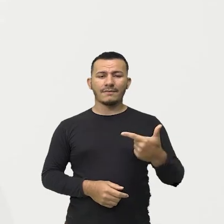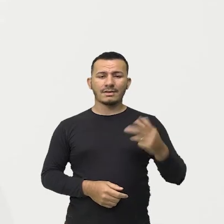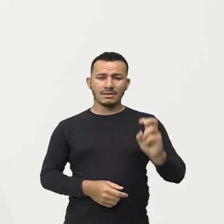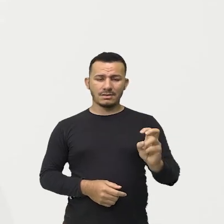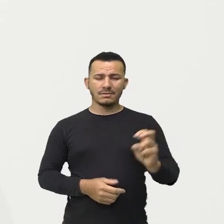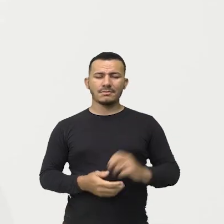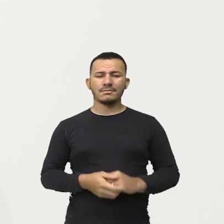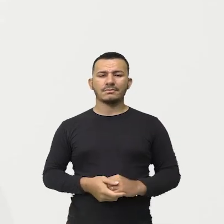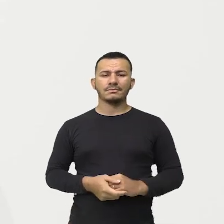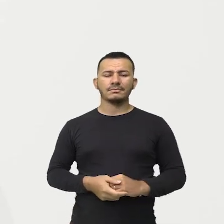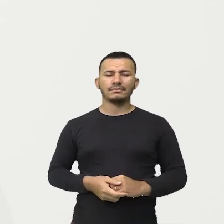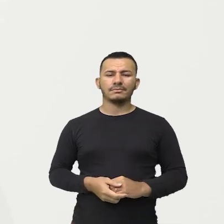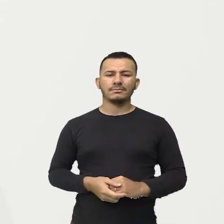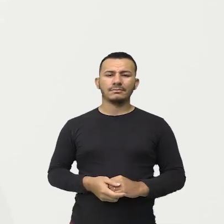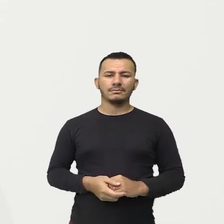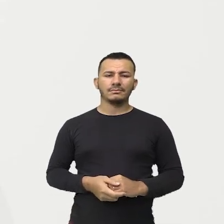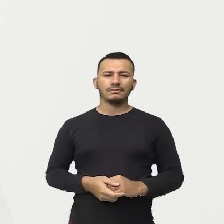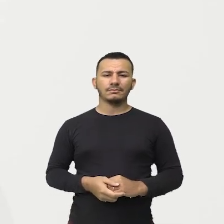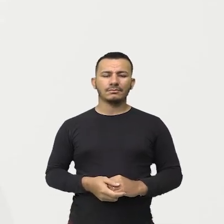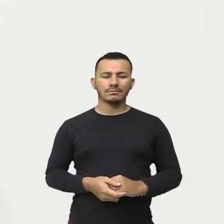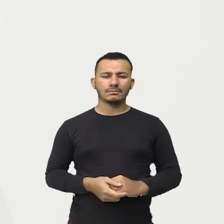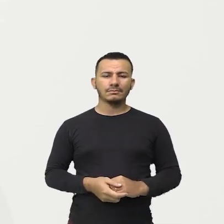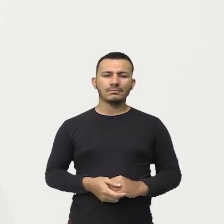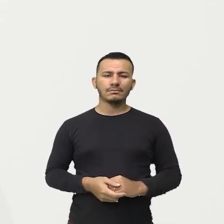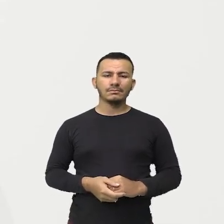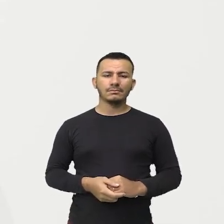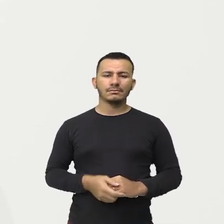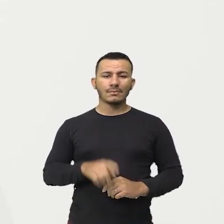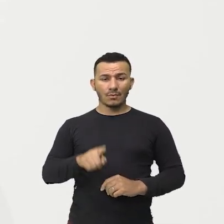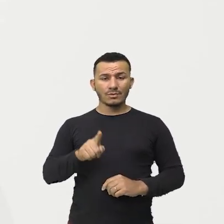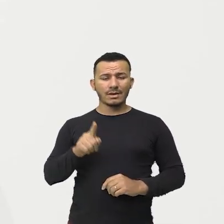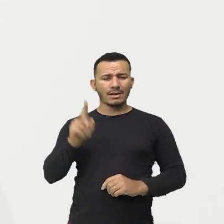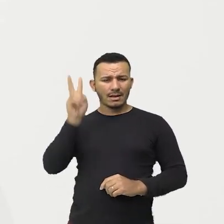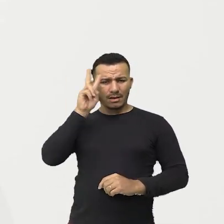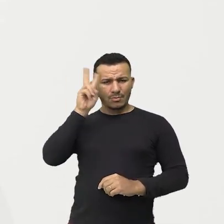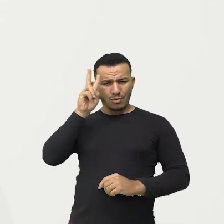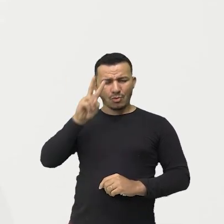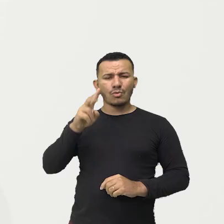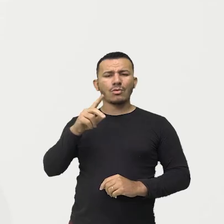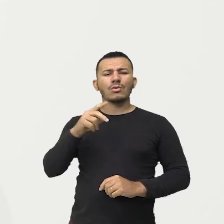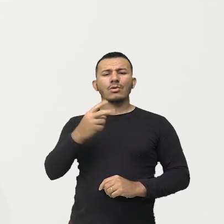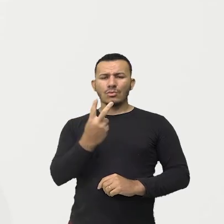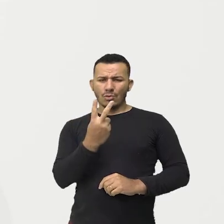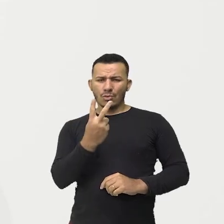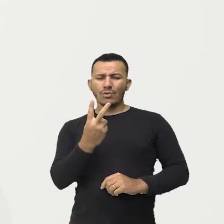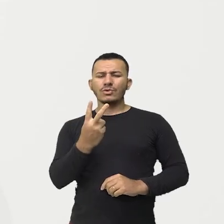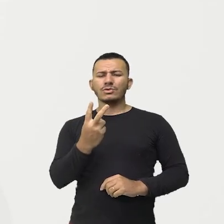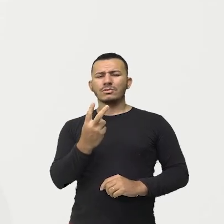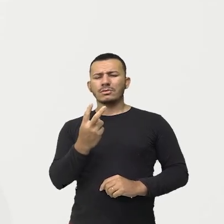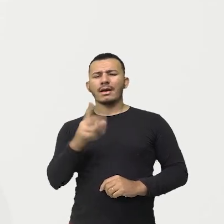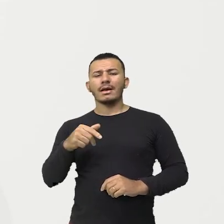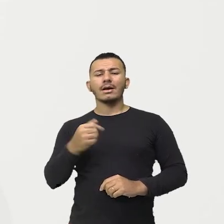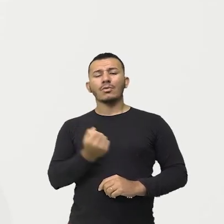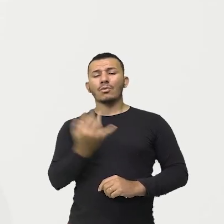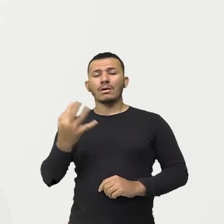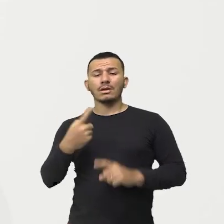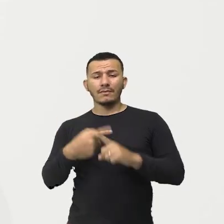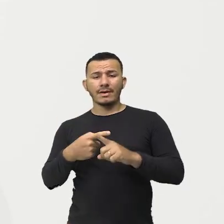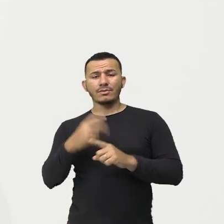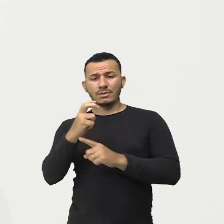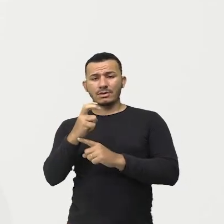lado só para você relembrar aí a ideia de potenciação, que é o 2 indica quantas vezes o 5 será